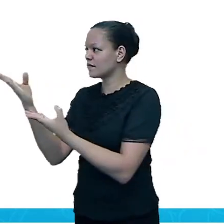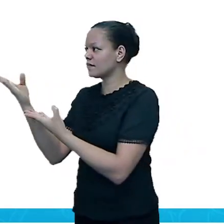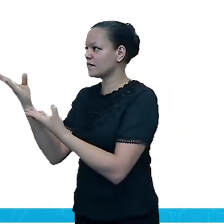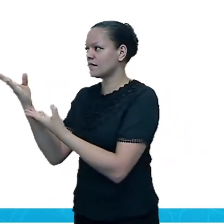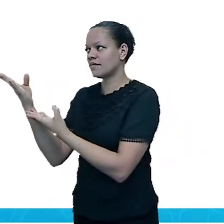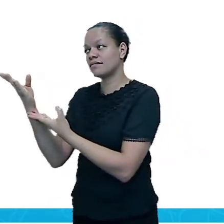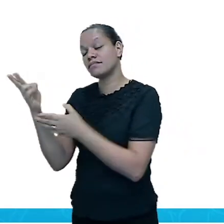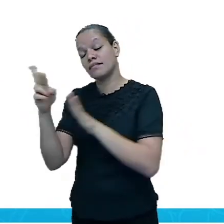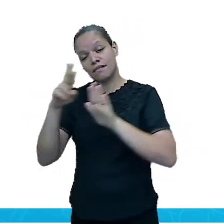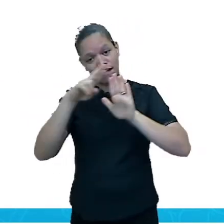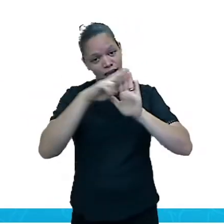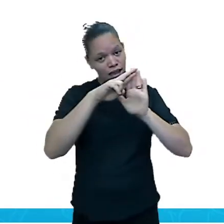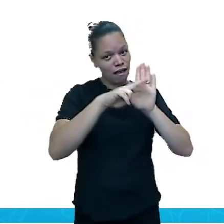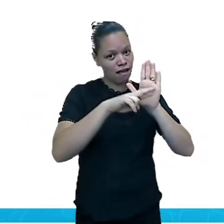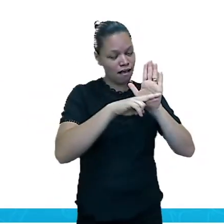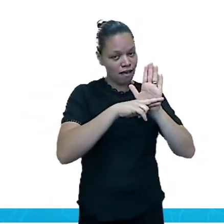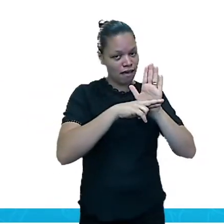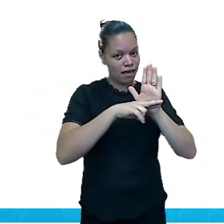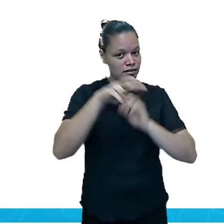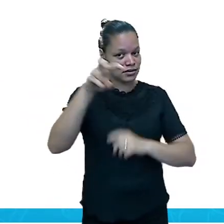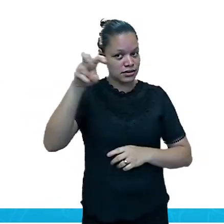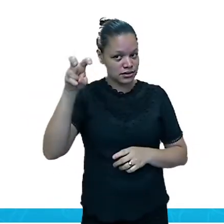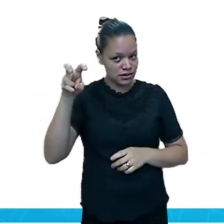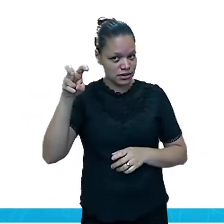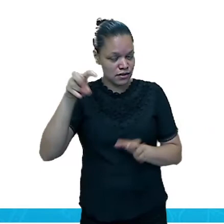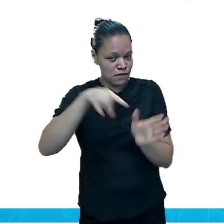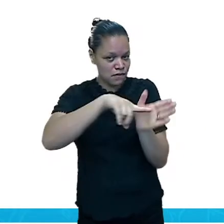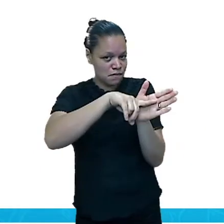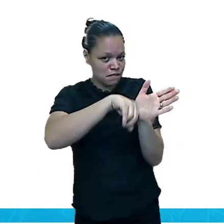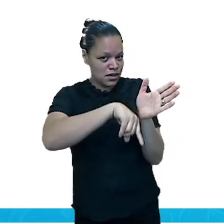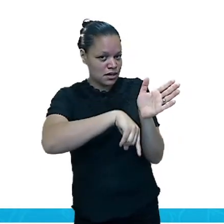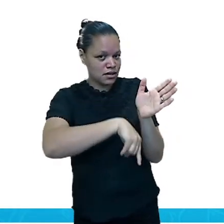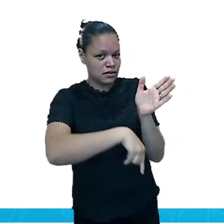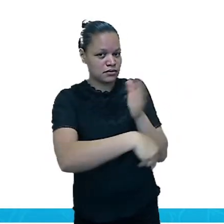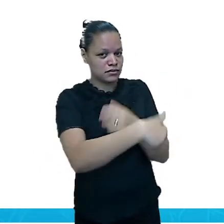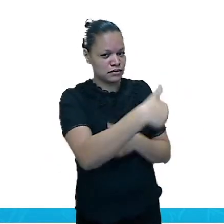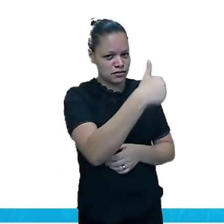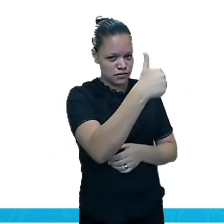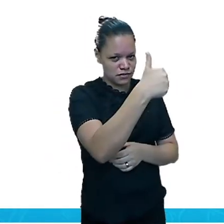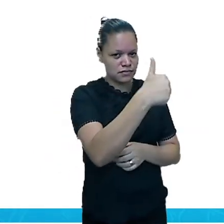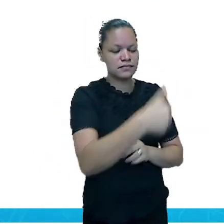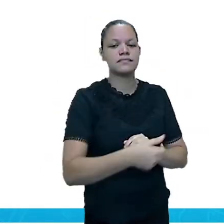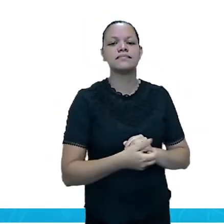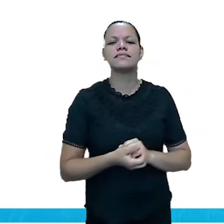seria 5 menos 1. Então, construindo agora o número 6